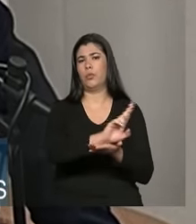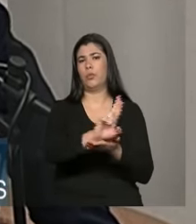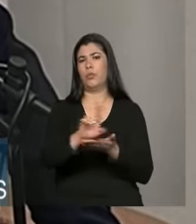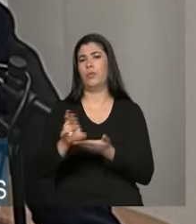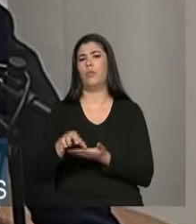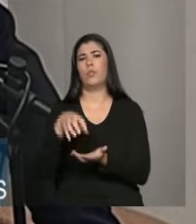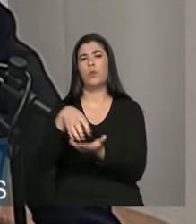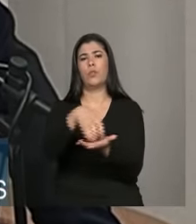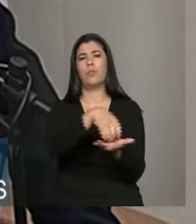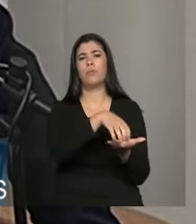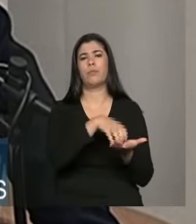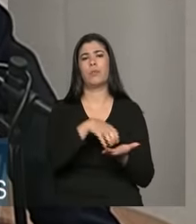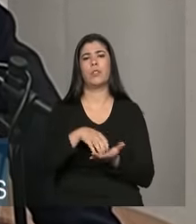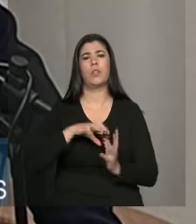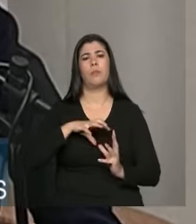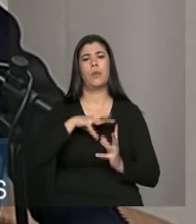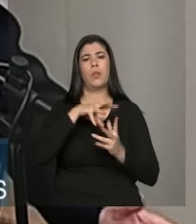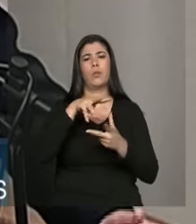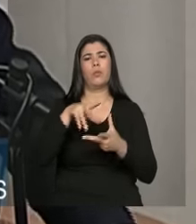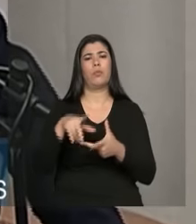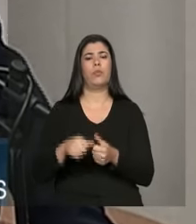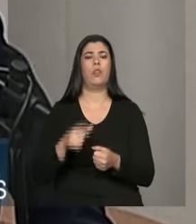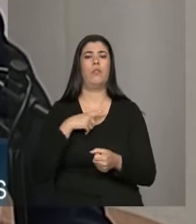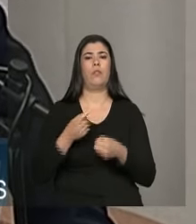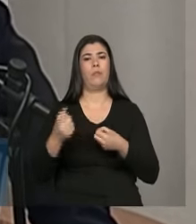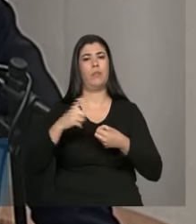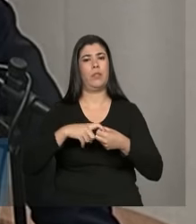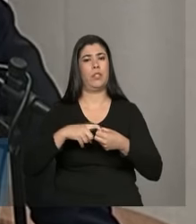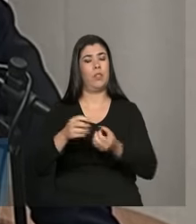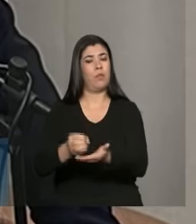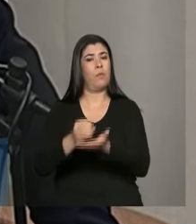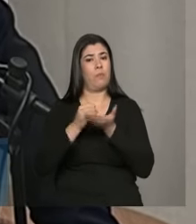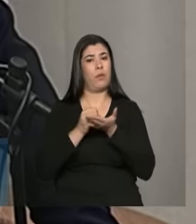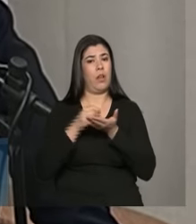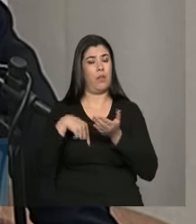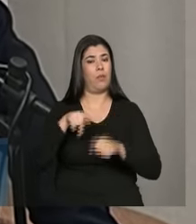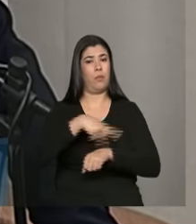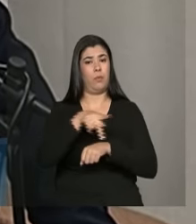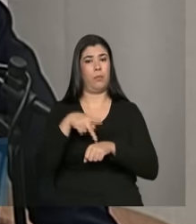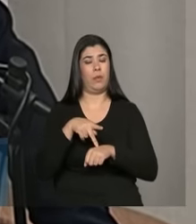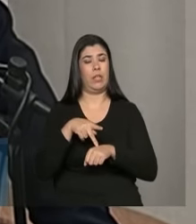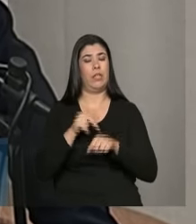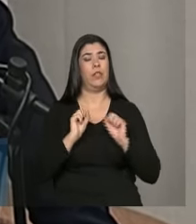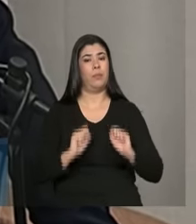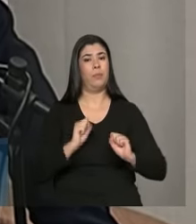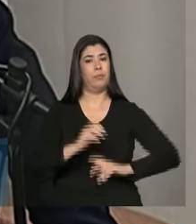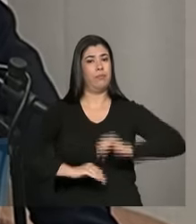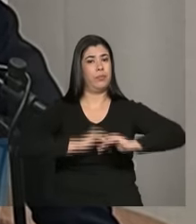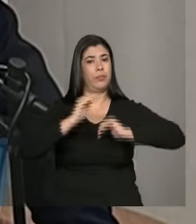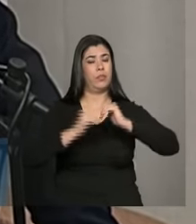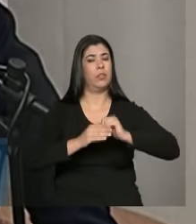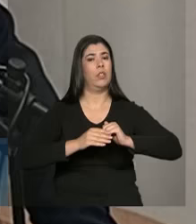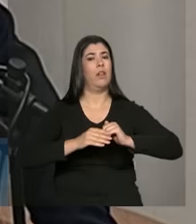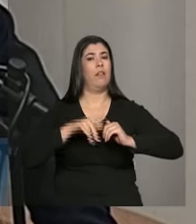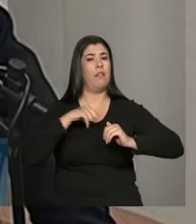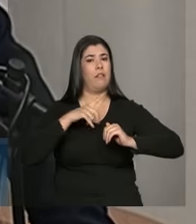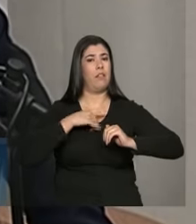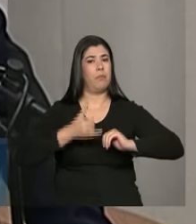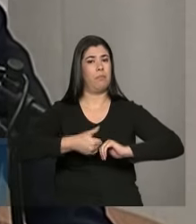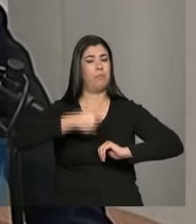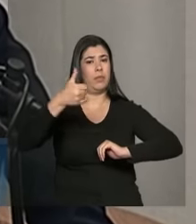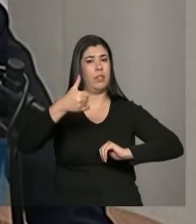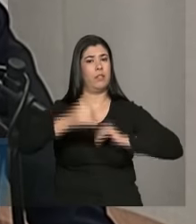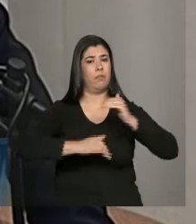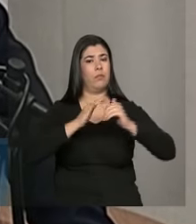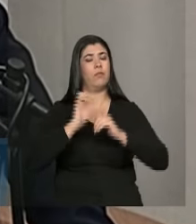internacionais que são nossos parceiros que tem permitido que o nosso país eh eh dê esses esses saltos e esses